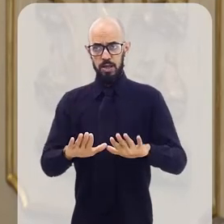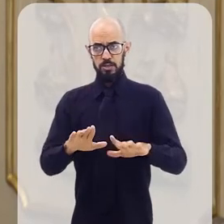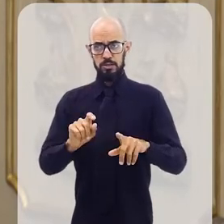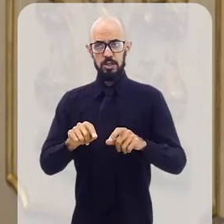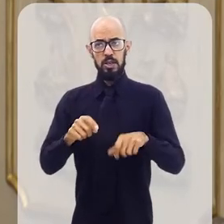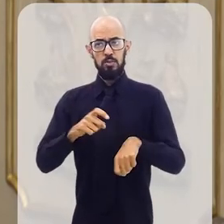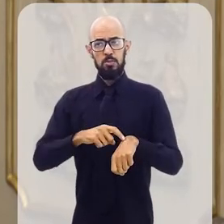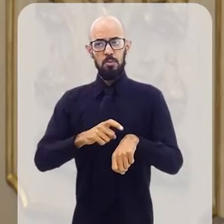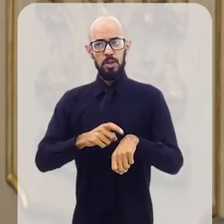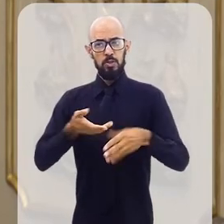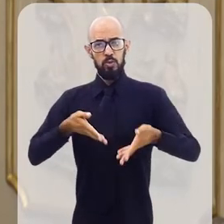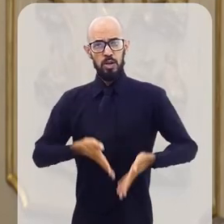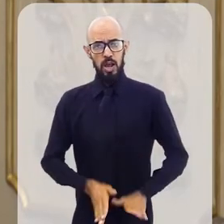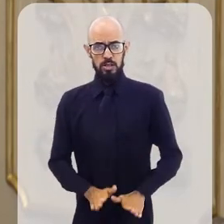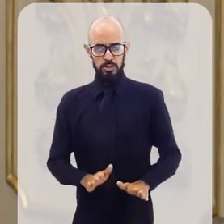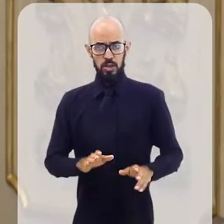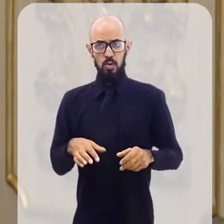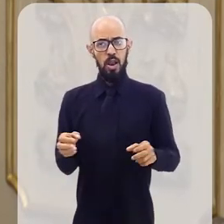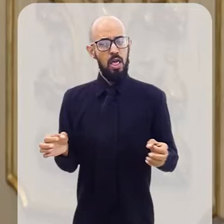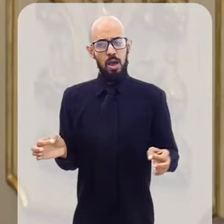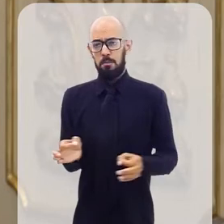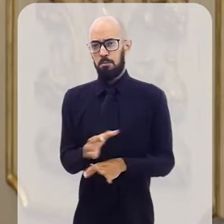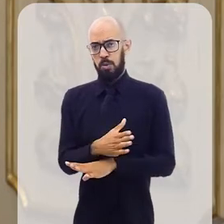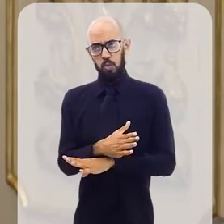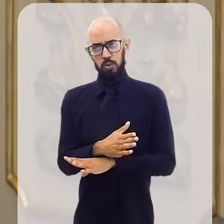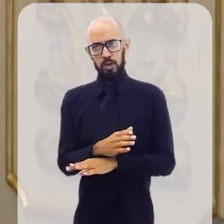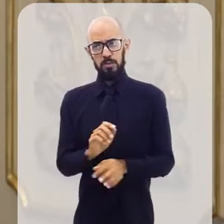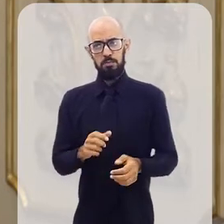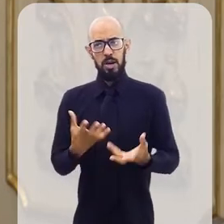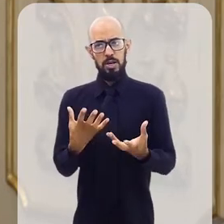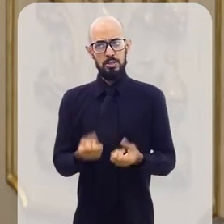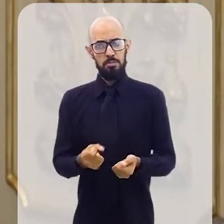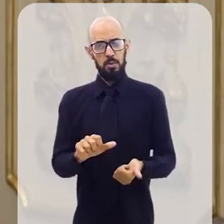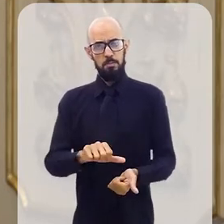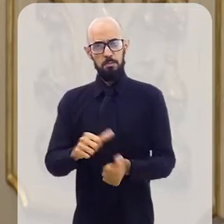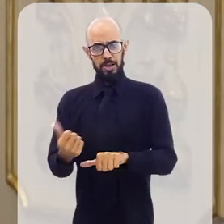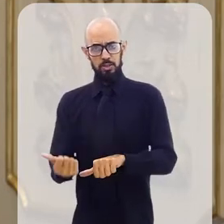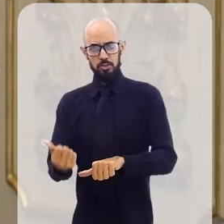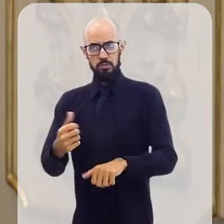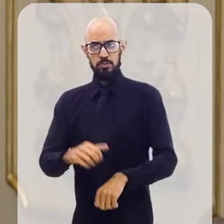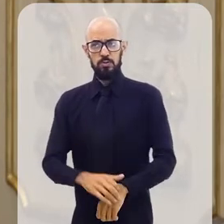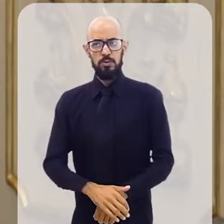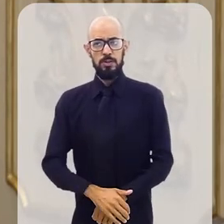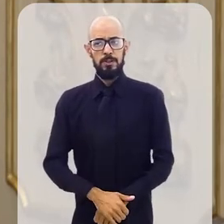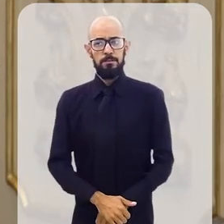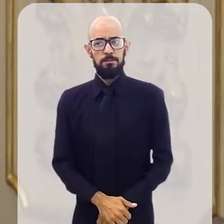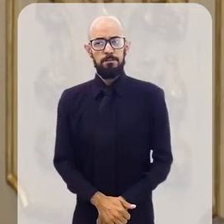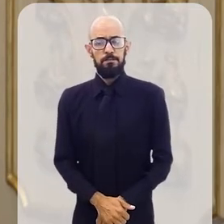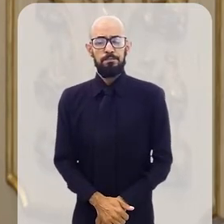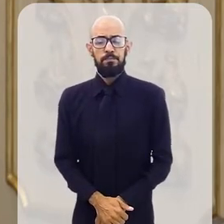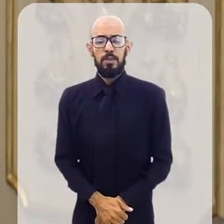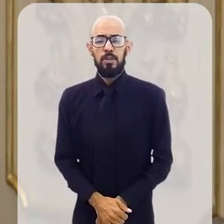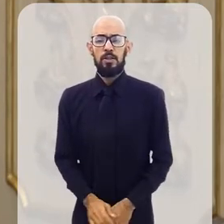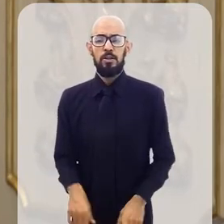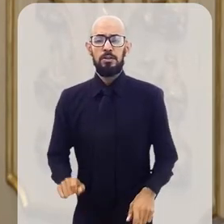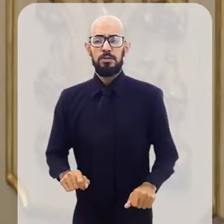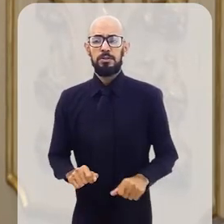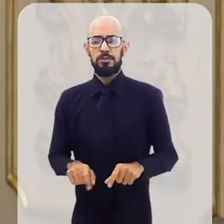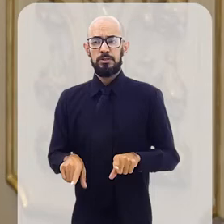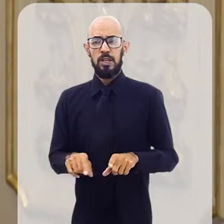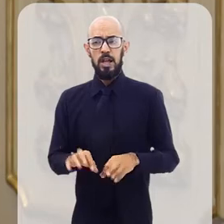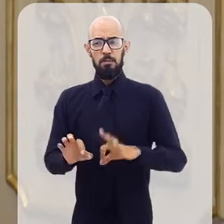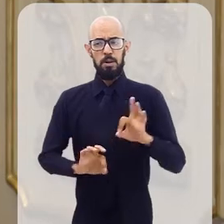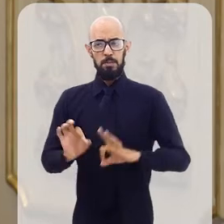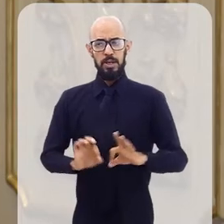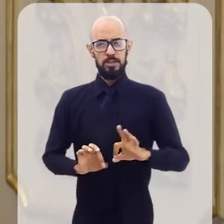mas é logo ao nascer a criança já está pronta é para receber o batismo aí é claro